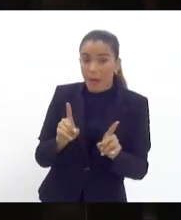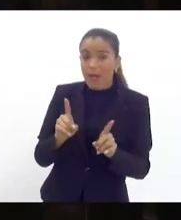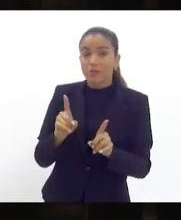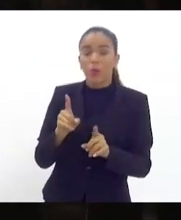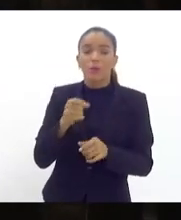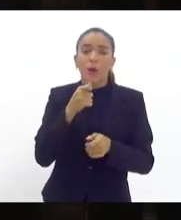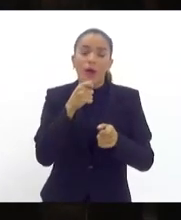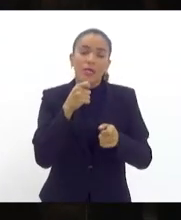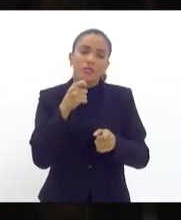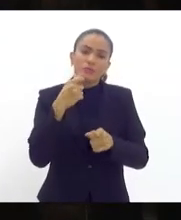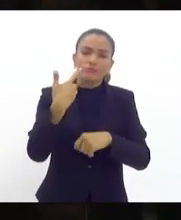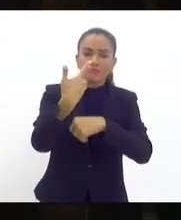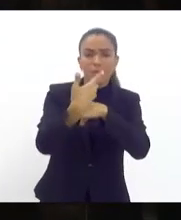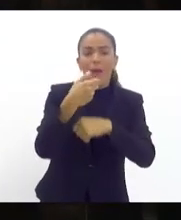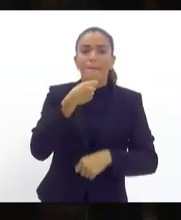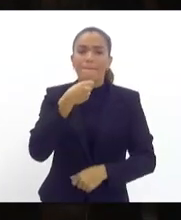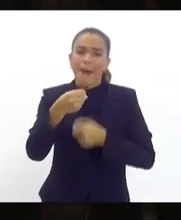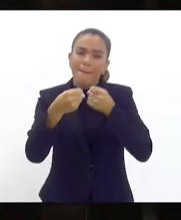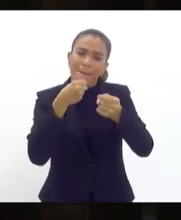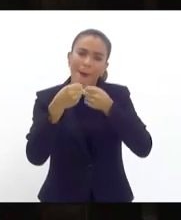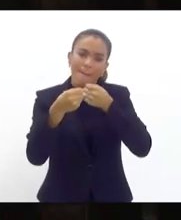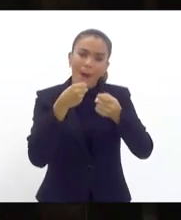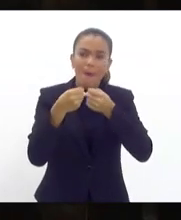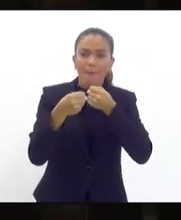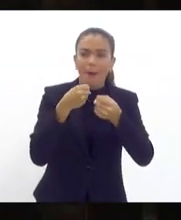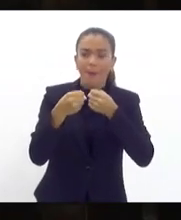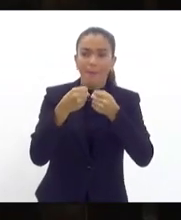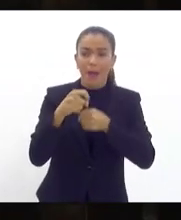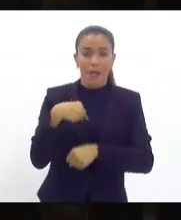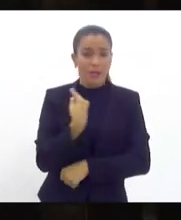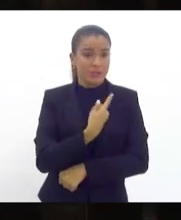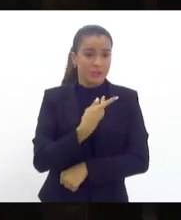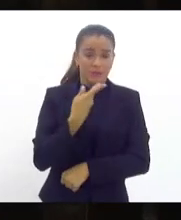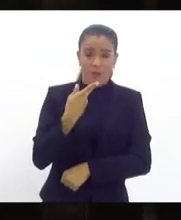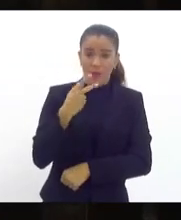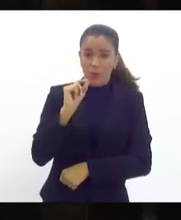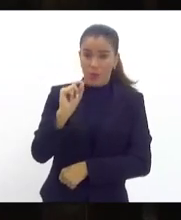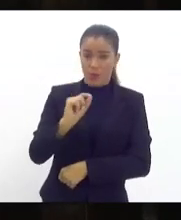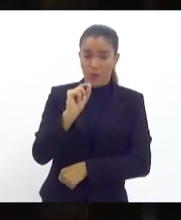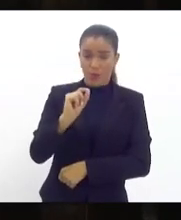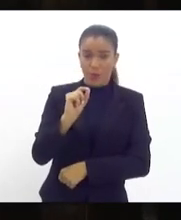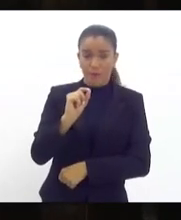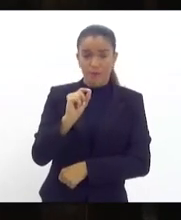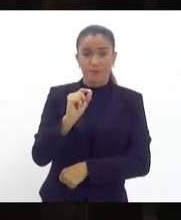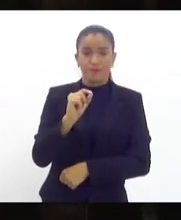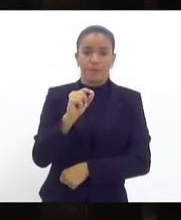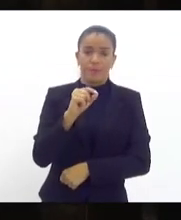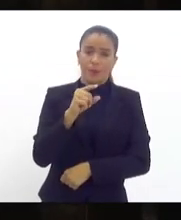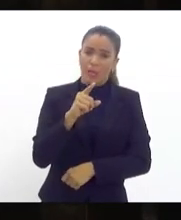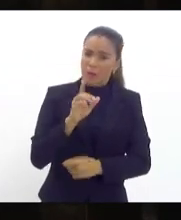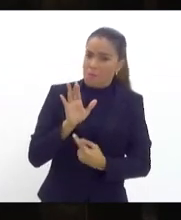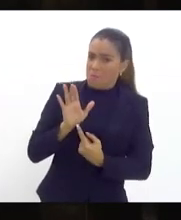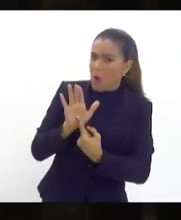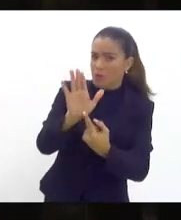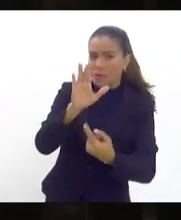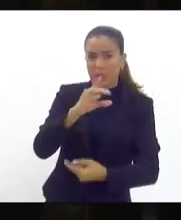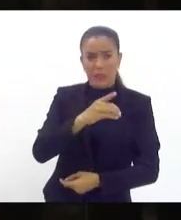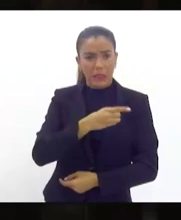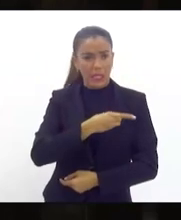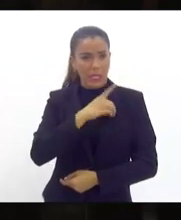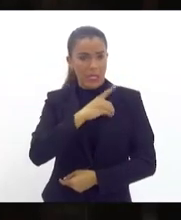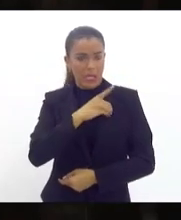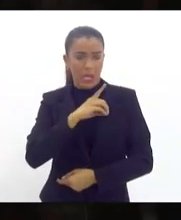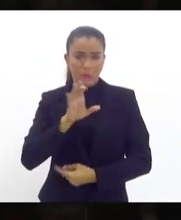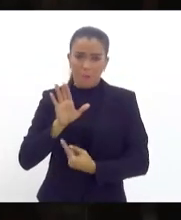mídia para dar para dar entrevista a gente fala que aponta o delegado delegado ele é 18 19